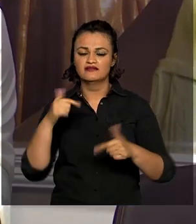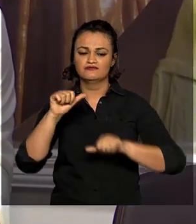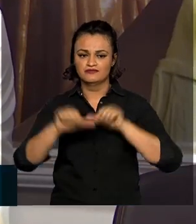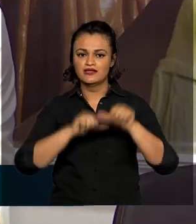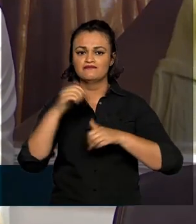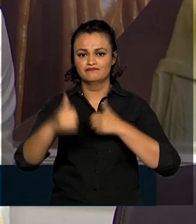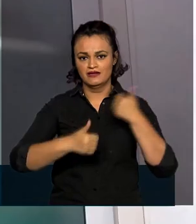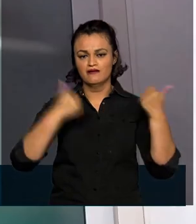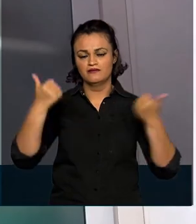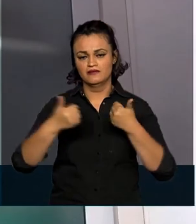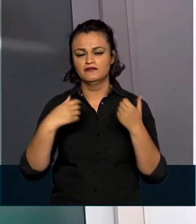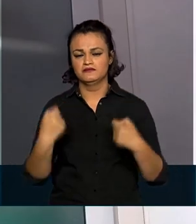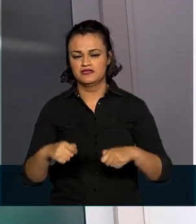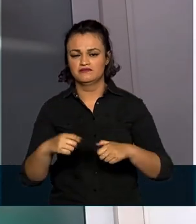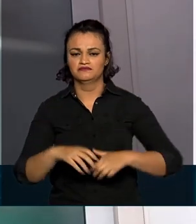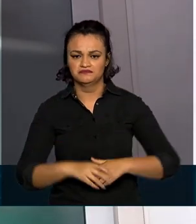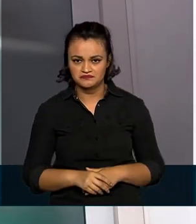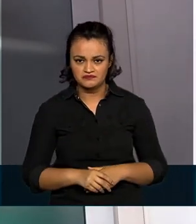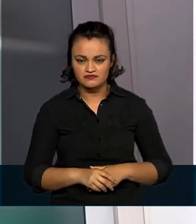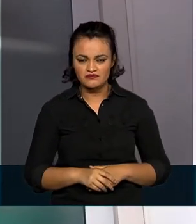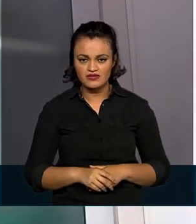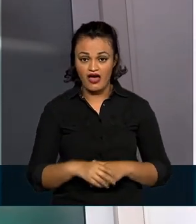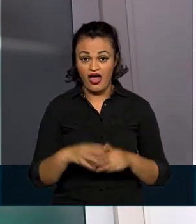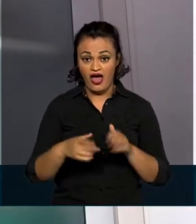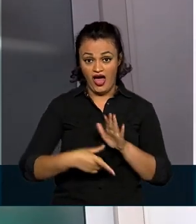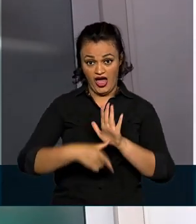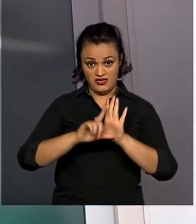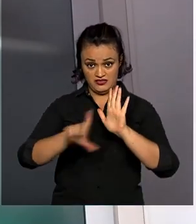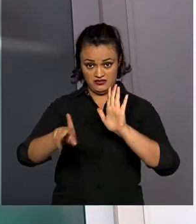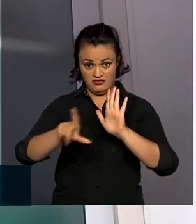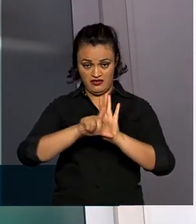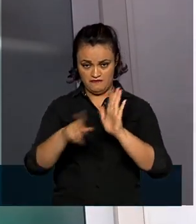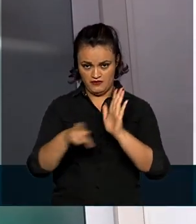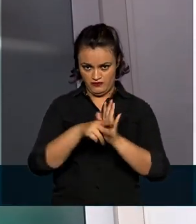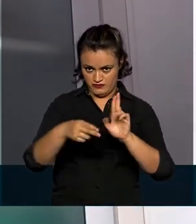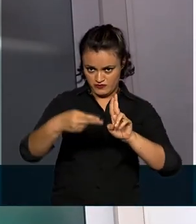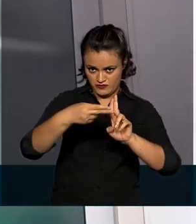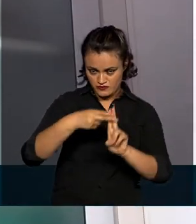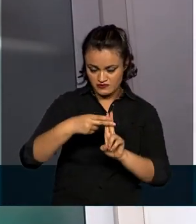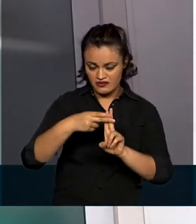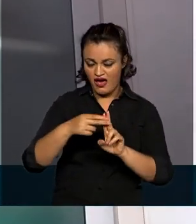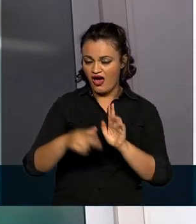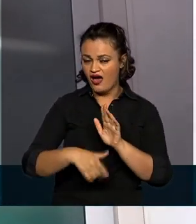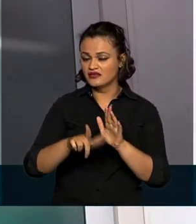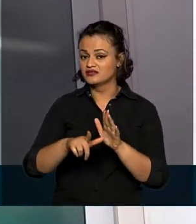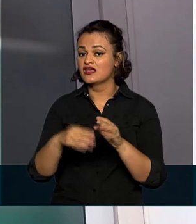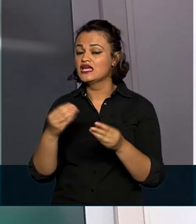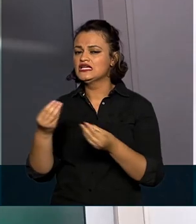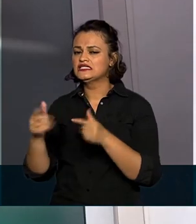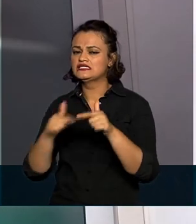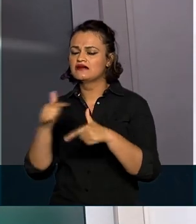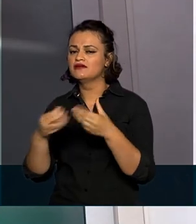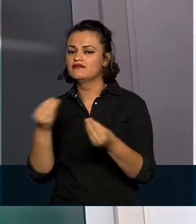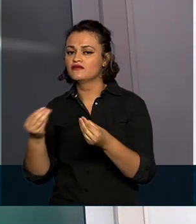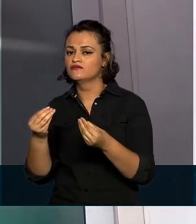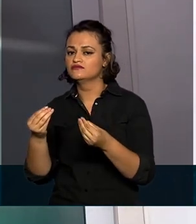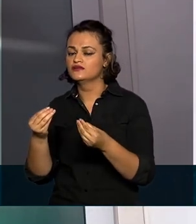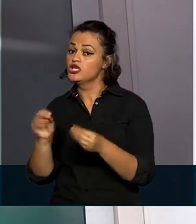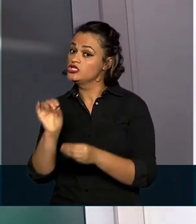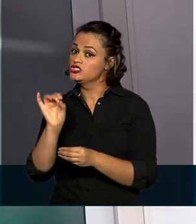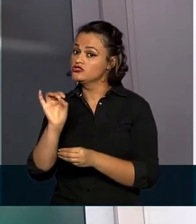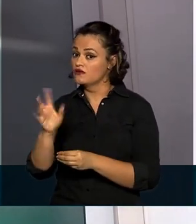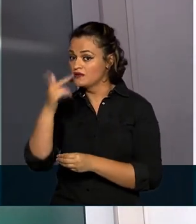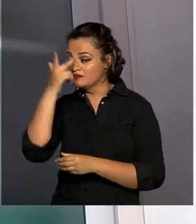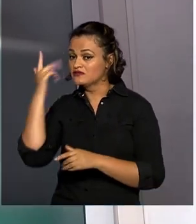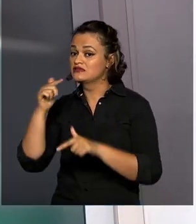na área de qualidade. Antes da regulamentação da lei do SUS, o Sistema Público de Saúde prestava assistência apenas aos